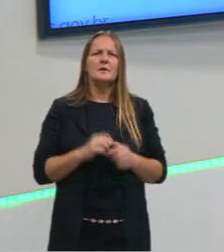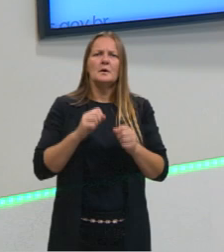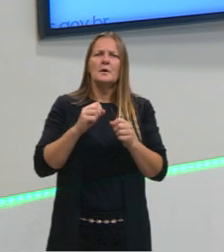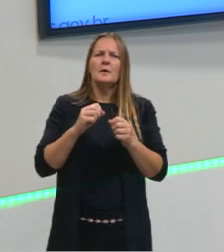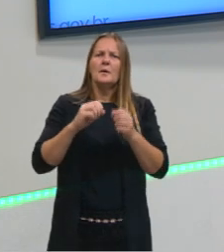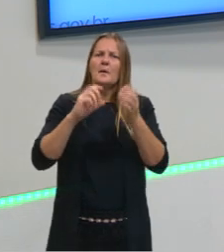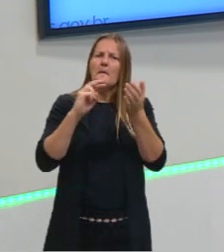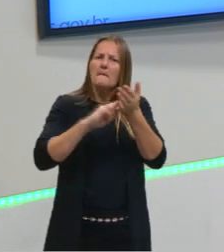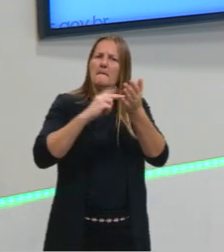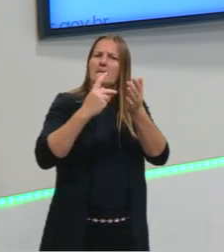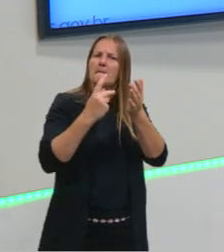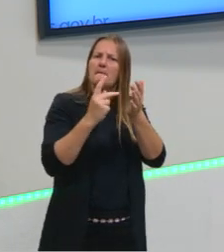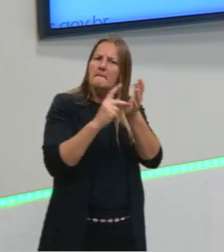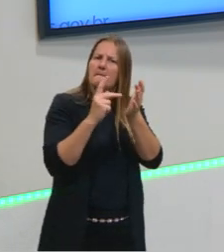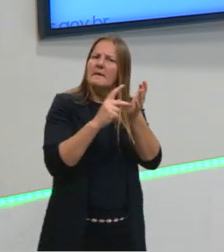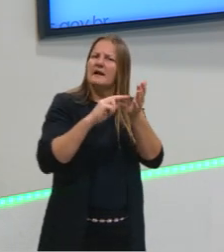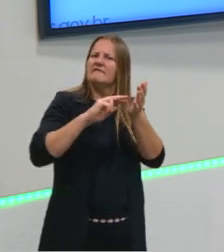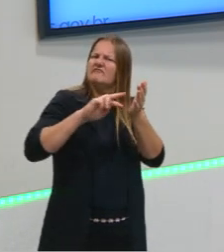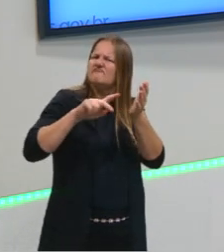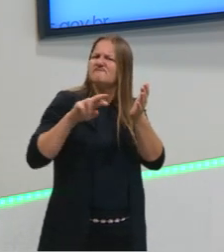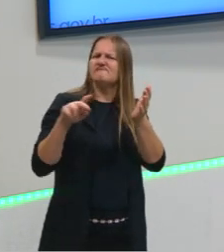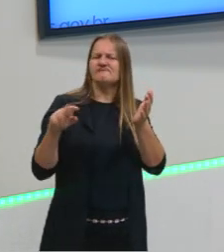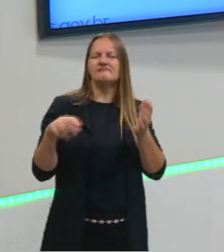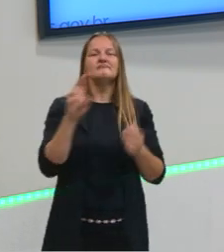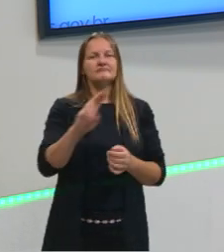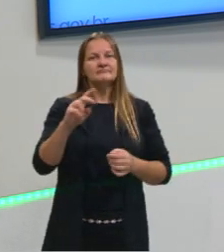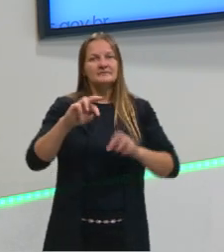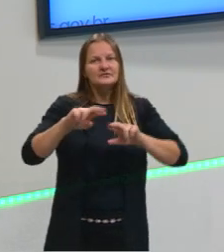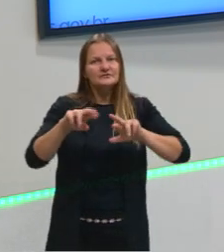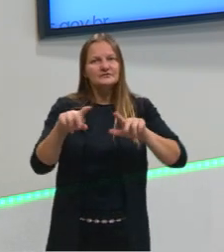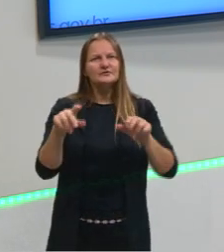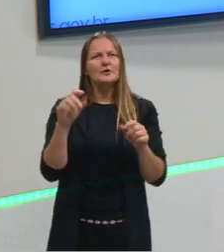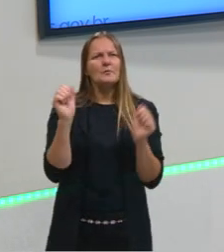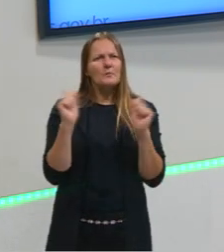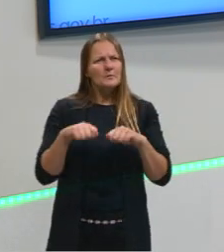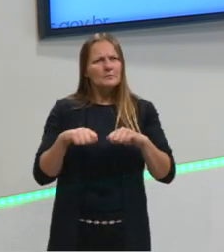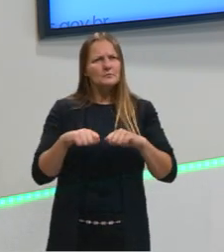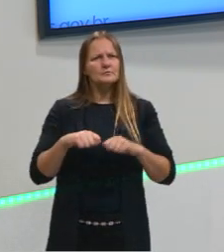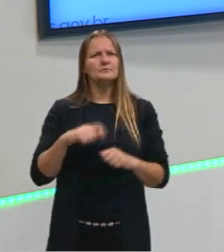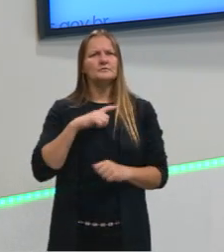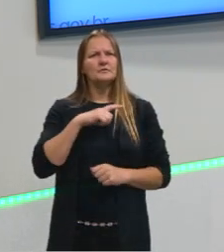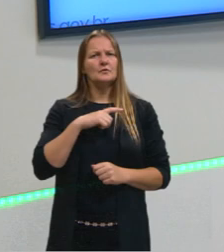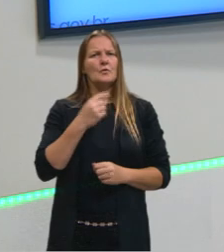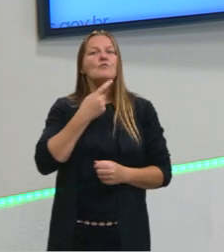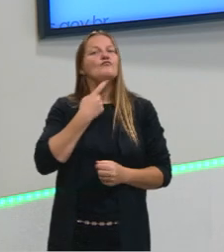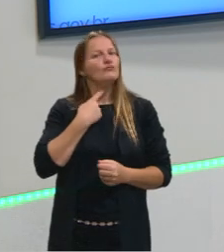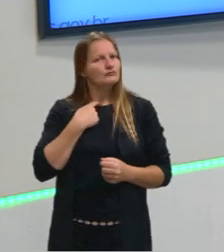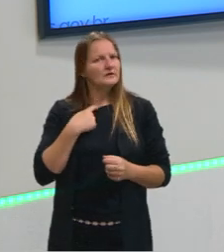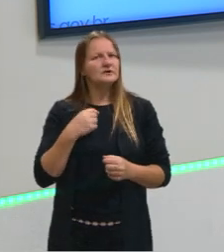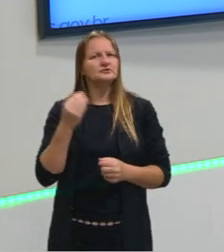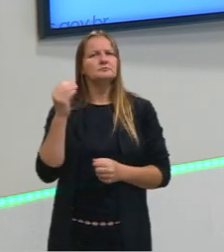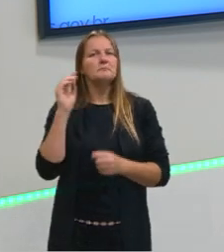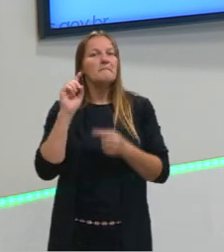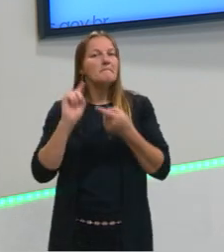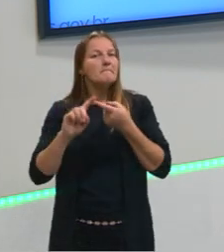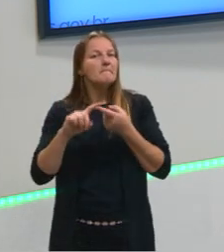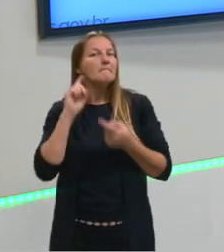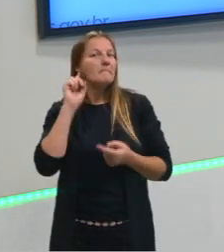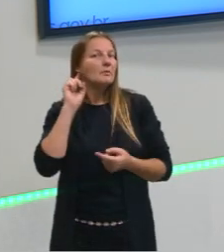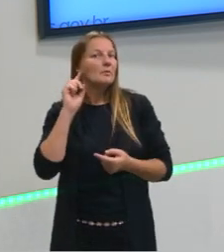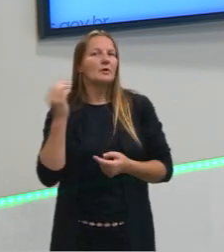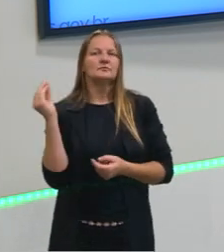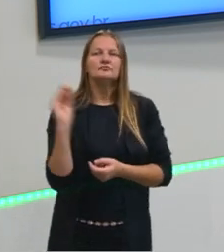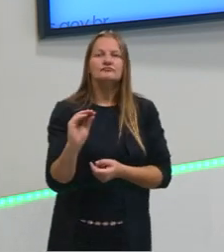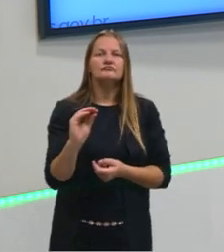polissemia esses usos diferenciados podem ser usados de maneira intencional ou